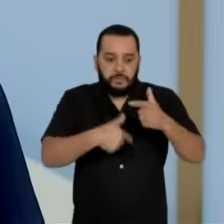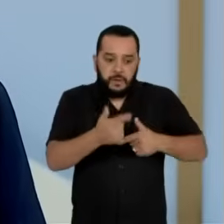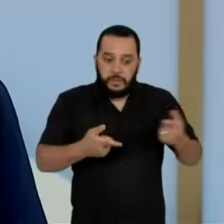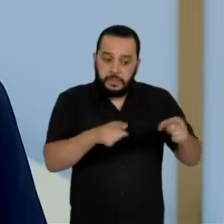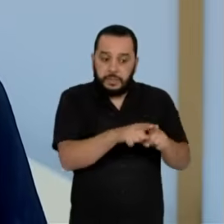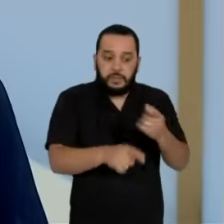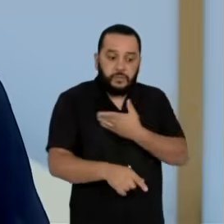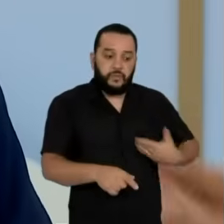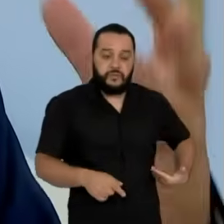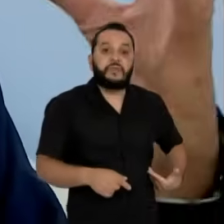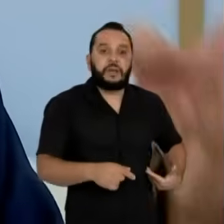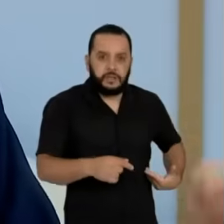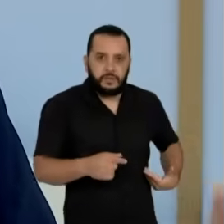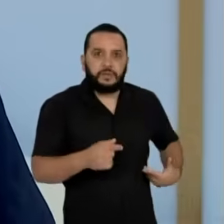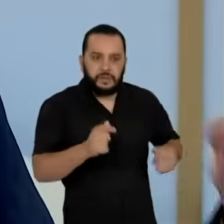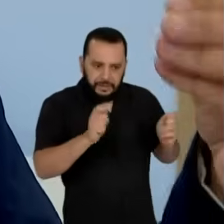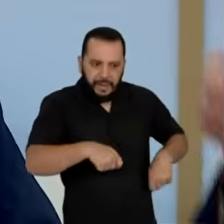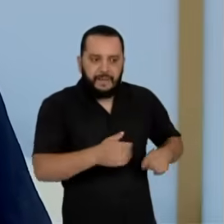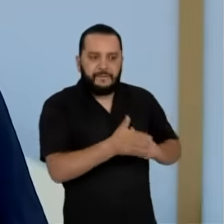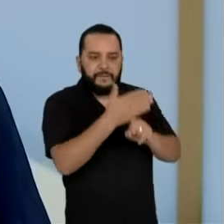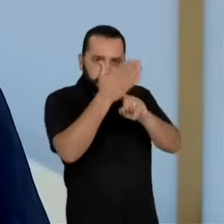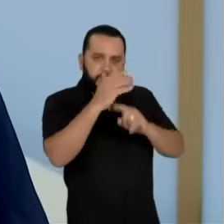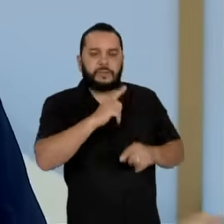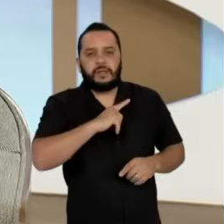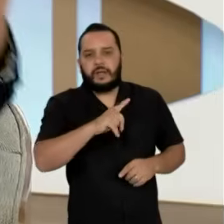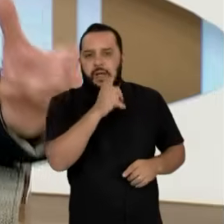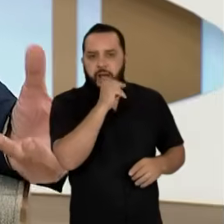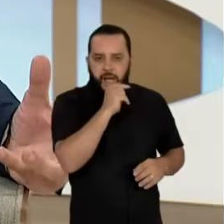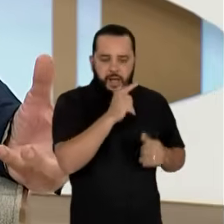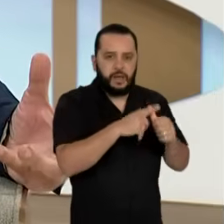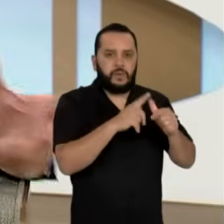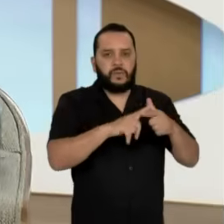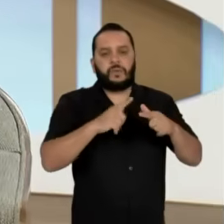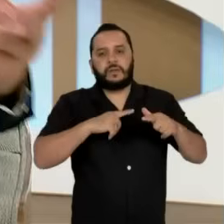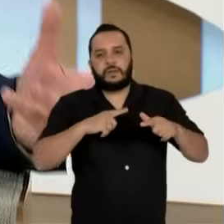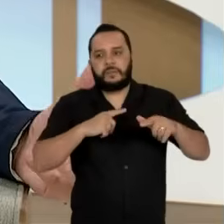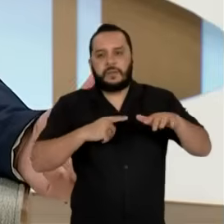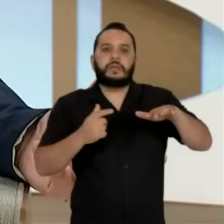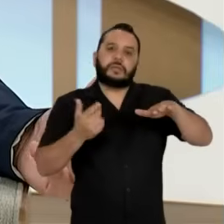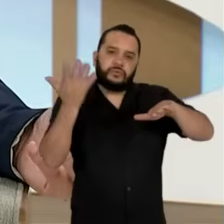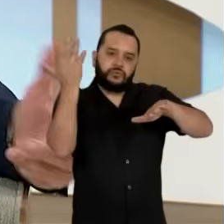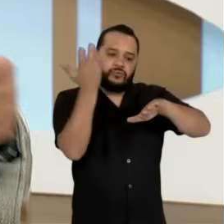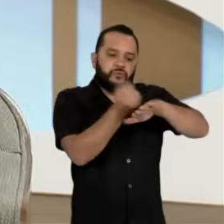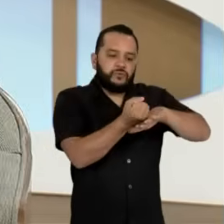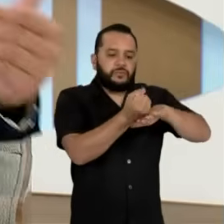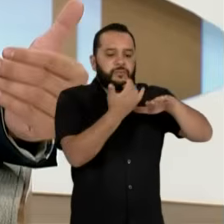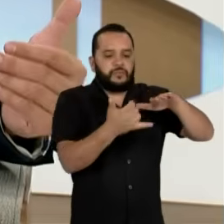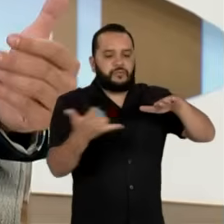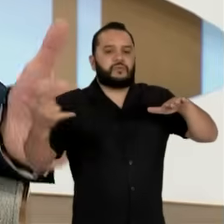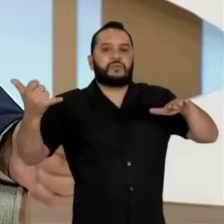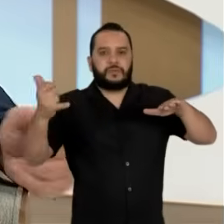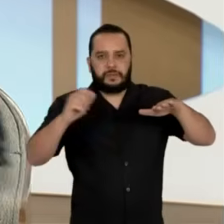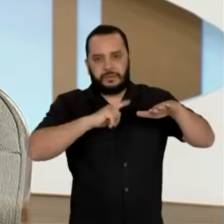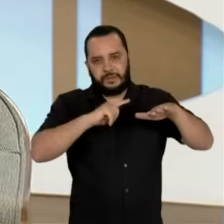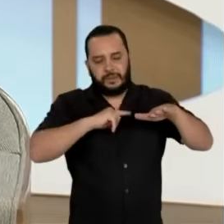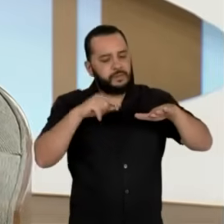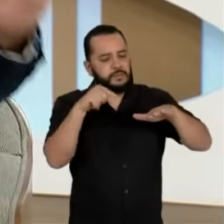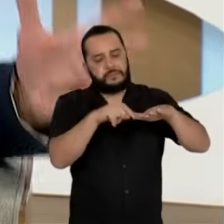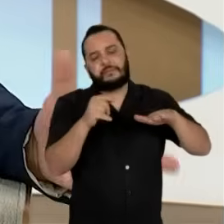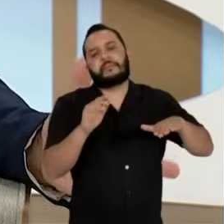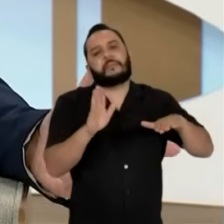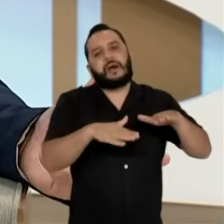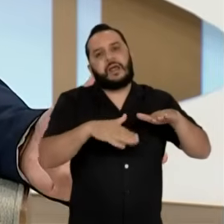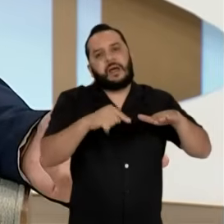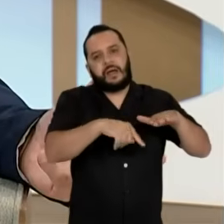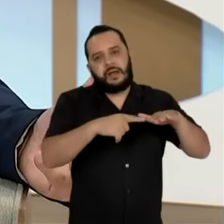sendo com os sistemas de água, que nós temos com o sistema de água e energia solar, que é uma coisa inovadora e está funcionando muito bem, manutenção muito baixa, também